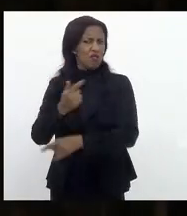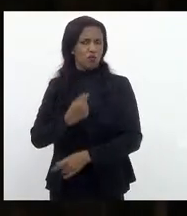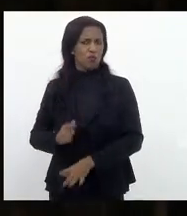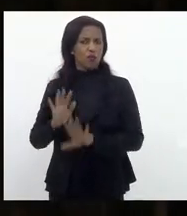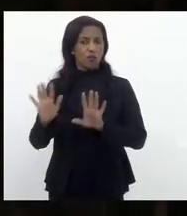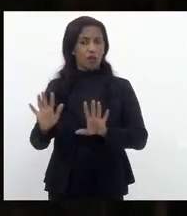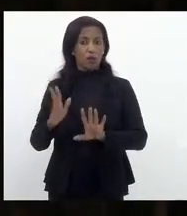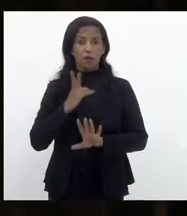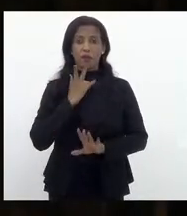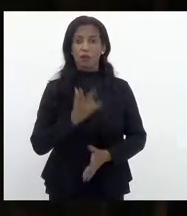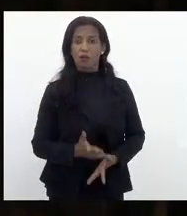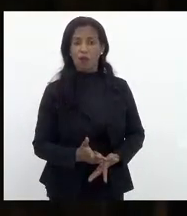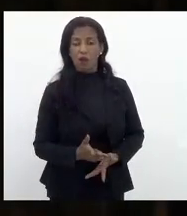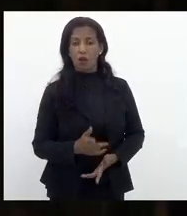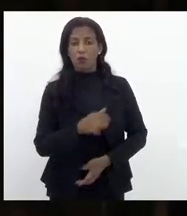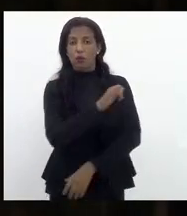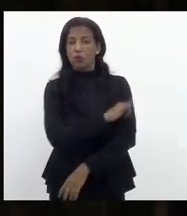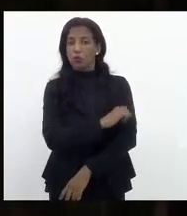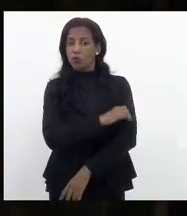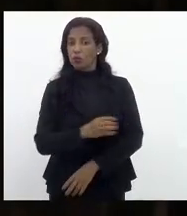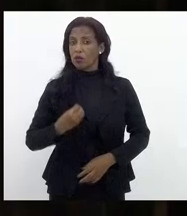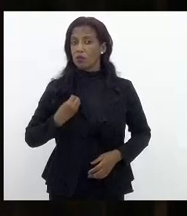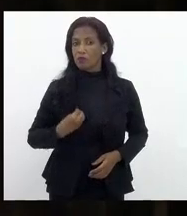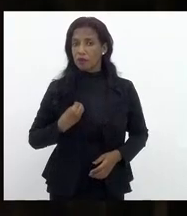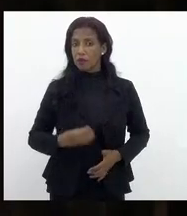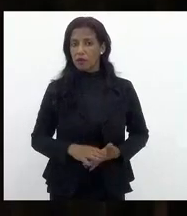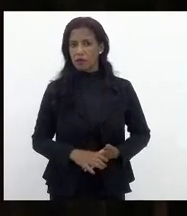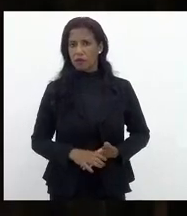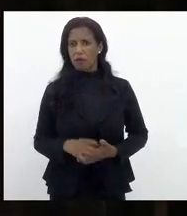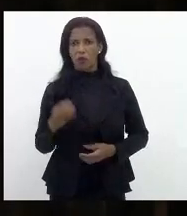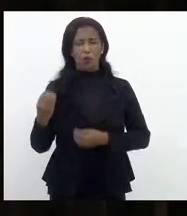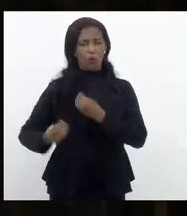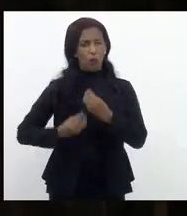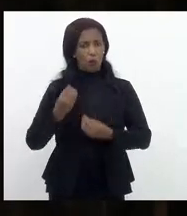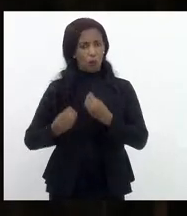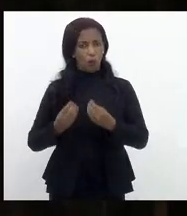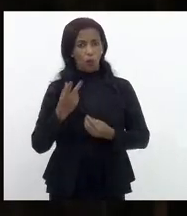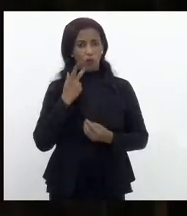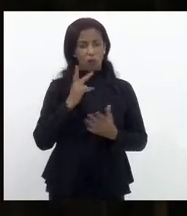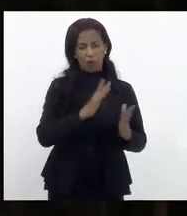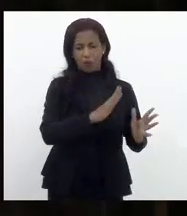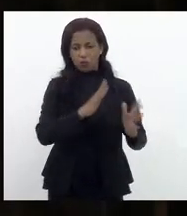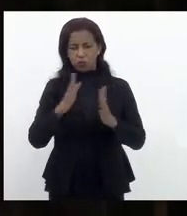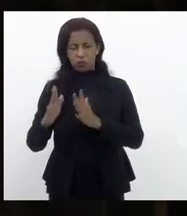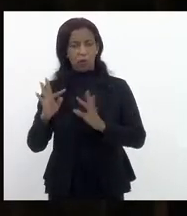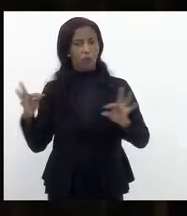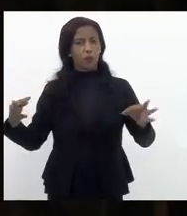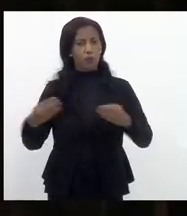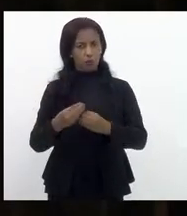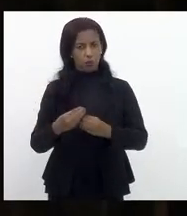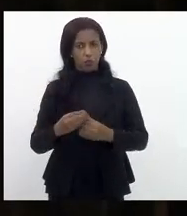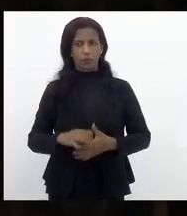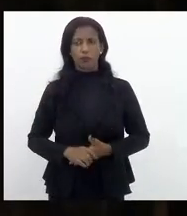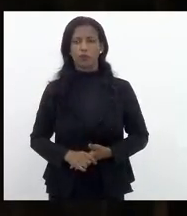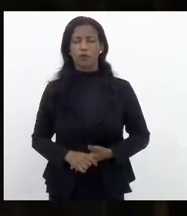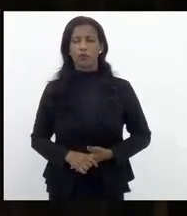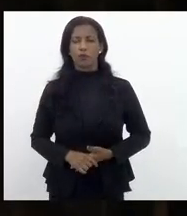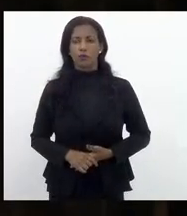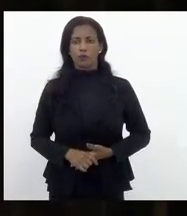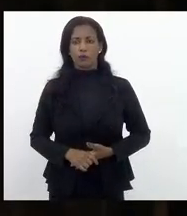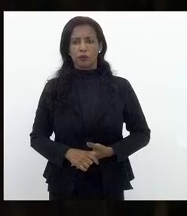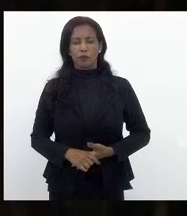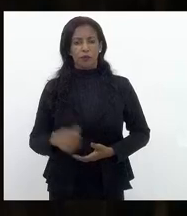mas dizer que o Rio de Janeiro vive como foi dito de forma unânime para concluir minhas palavras que o presidente